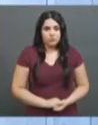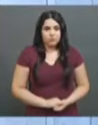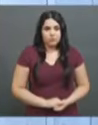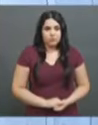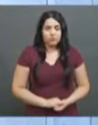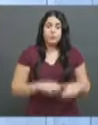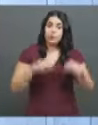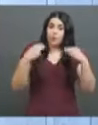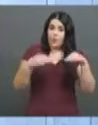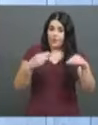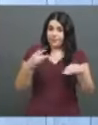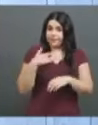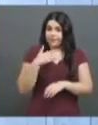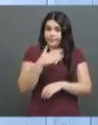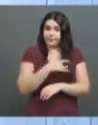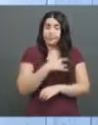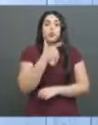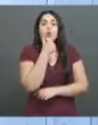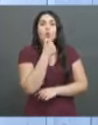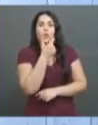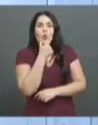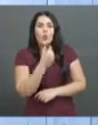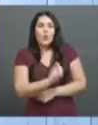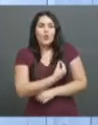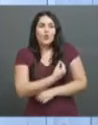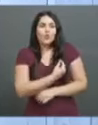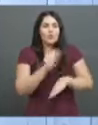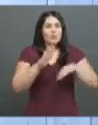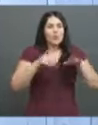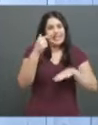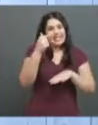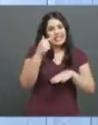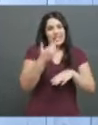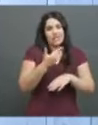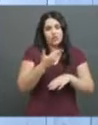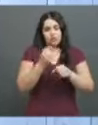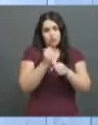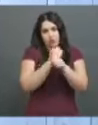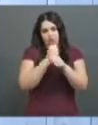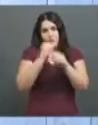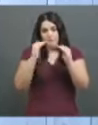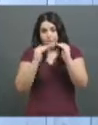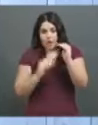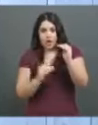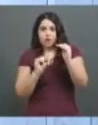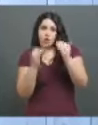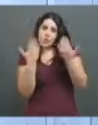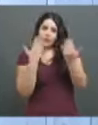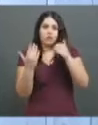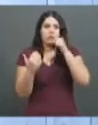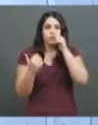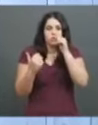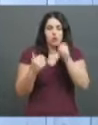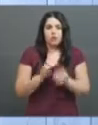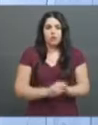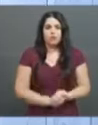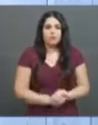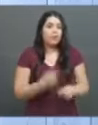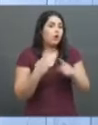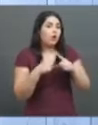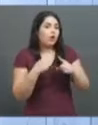Segundo o Ministério da Saúde, o homem vive em média 7 anos a menos que a mulher. Algumas causas dessa estatística